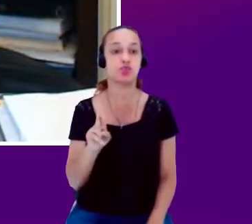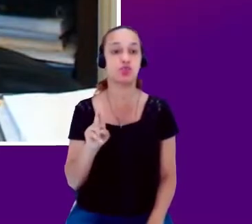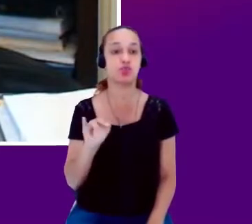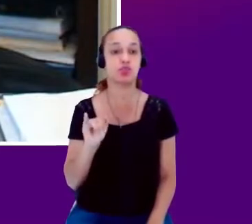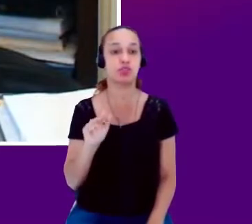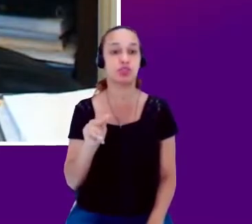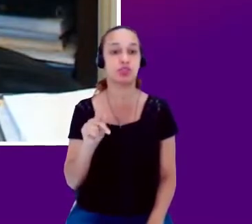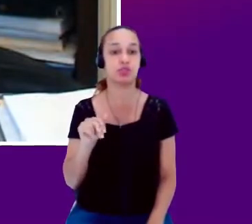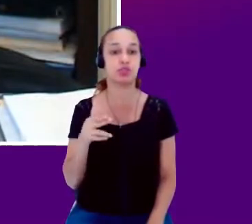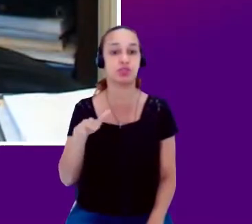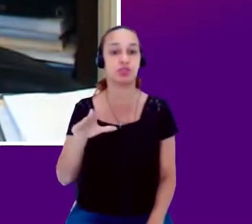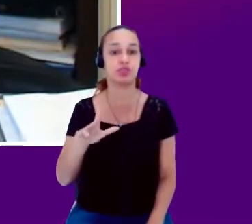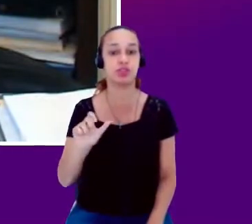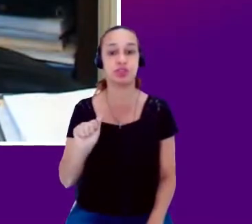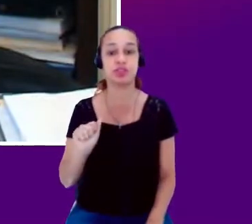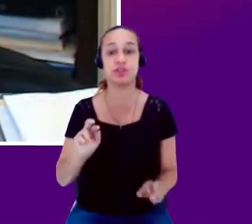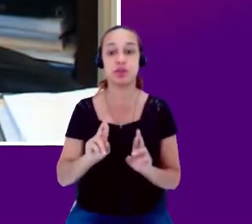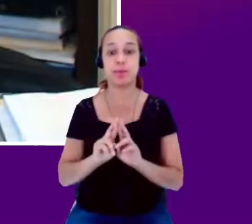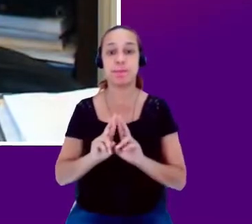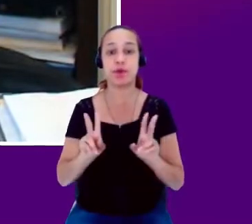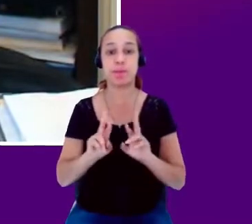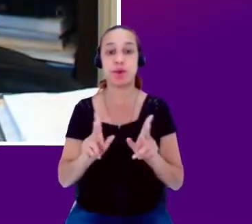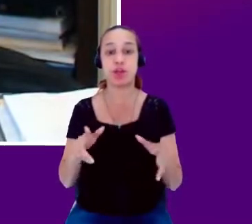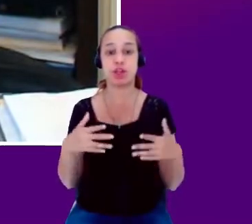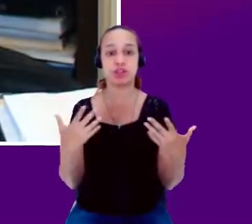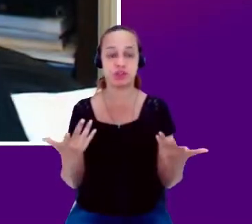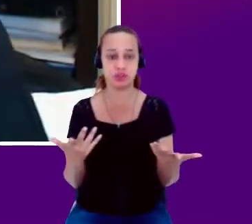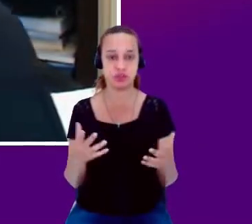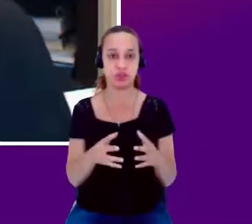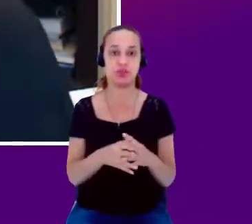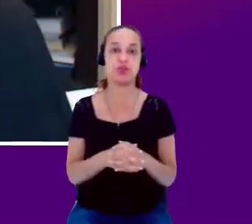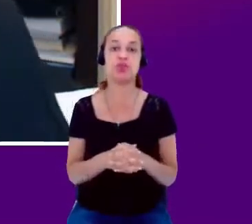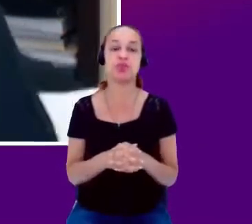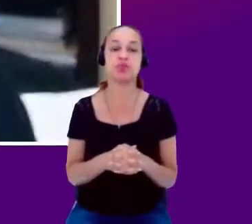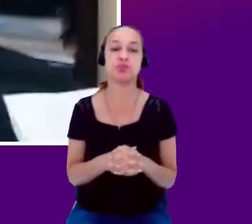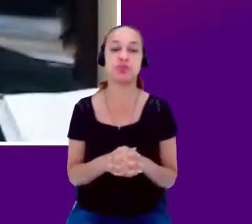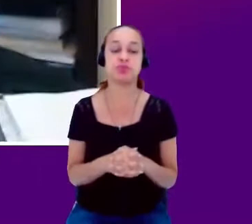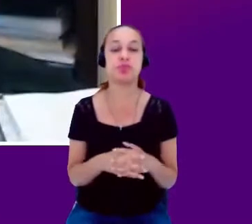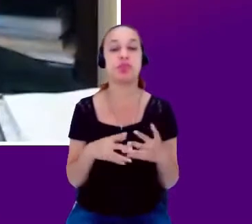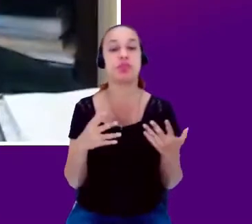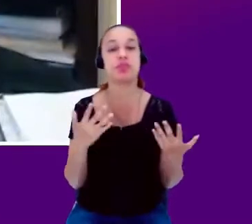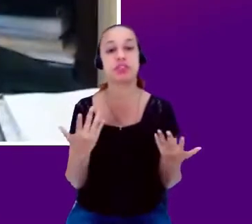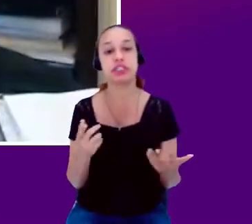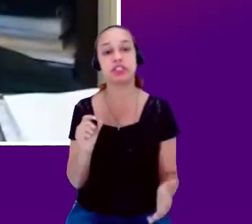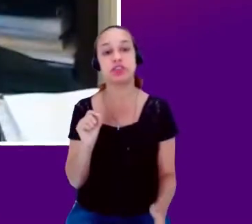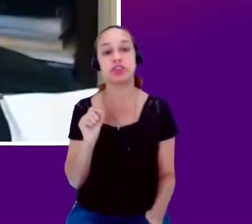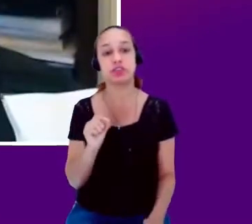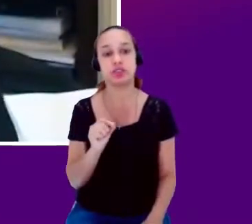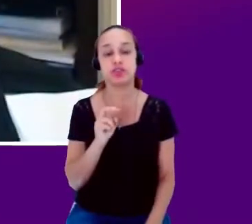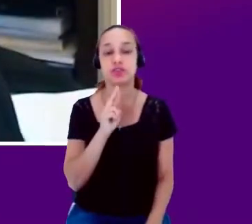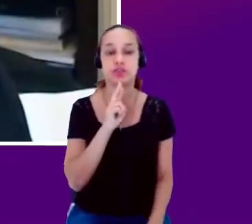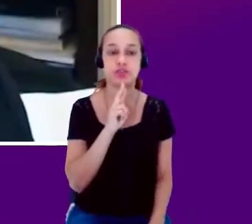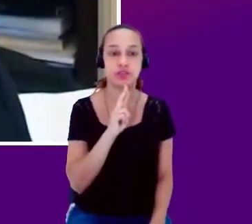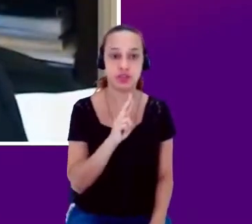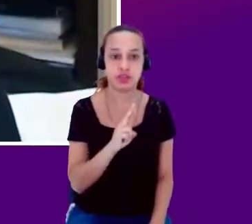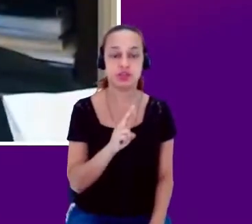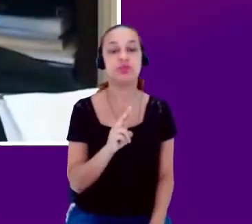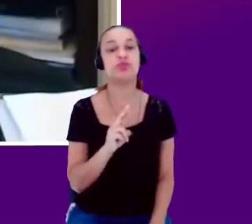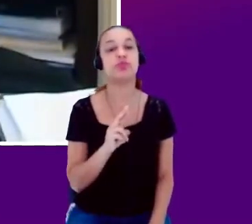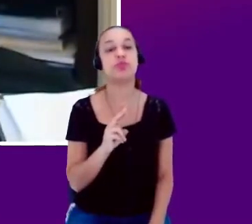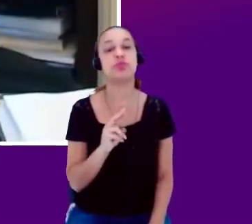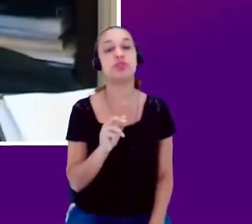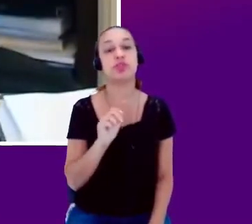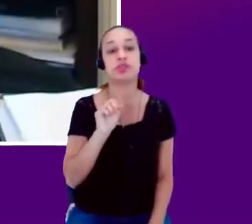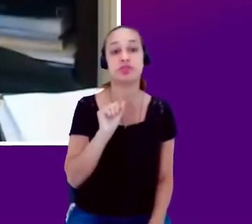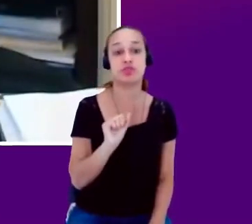do julgamento das 5 ações diretas de inconstitucionalidade julgadas pelo Supremo em maio do ano passado, sob relatoria da